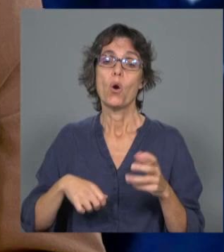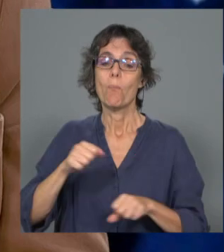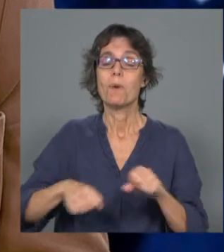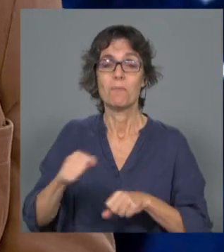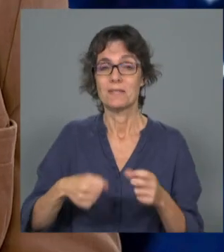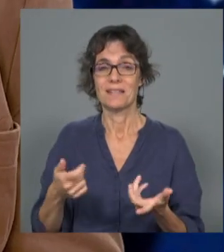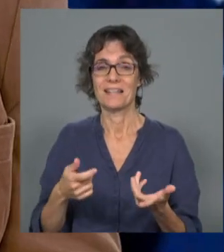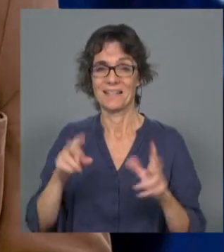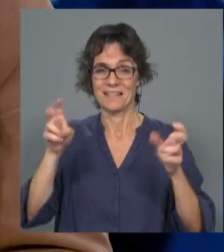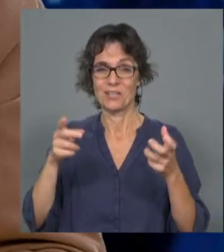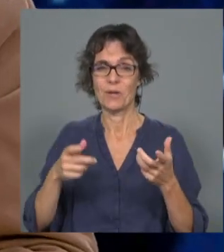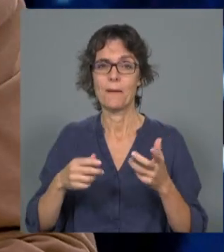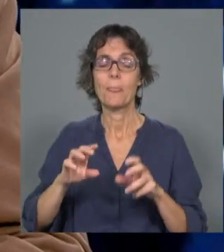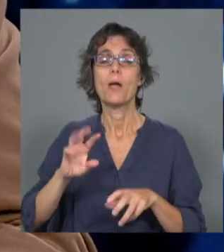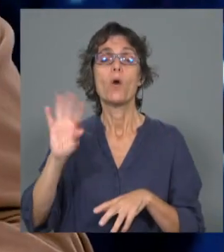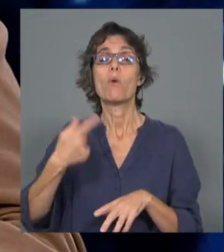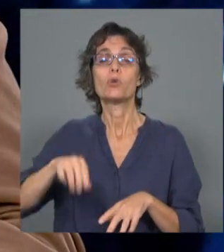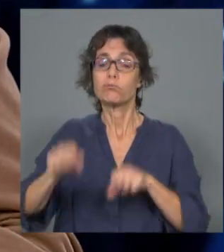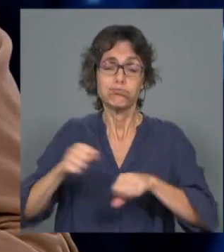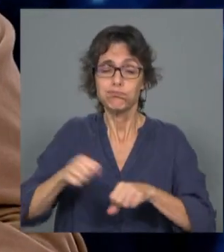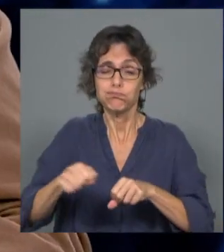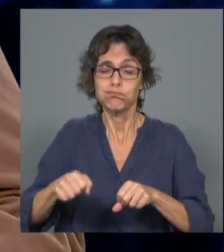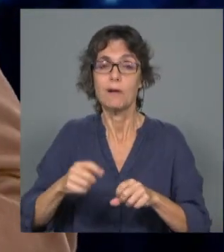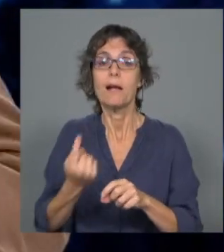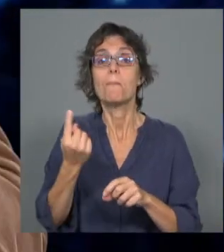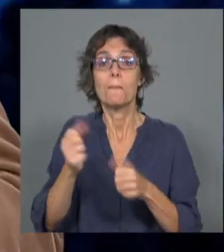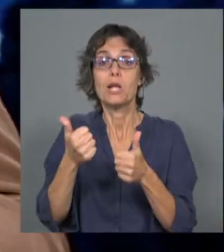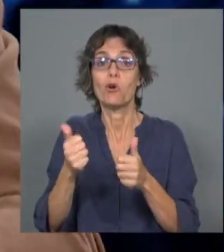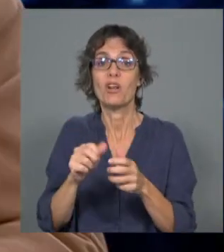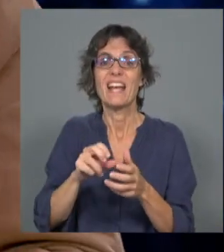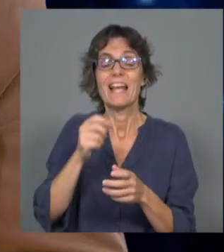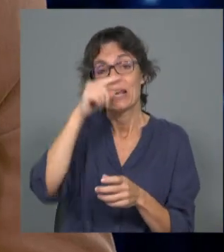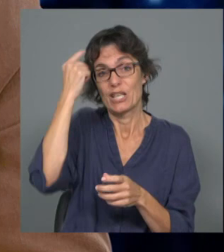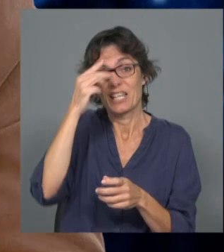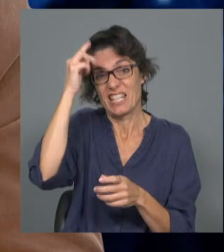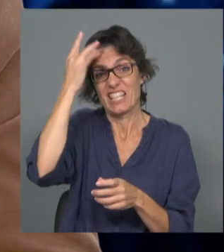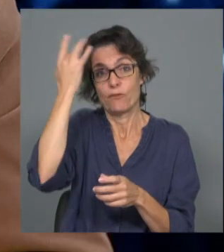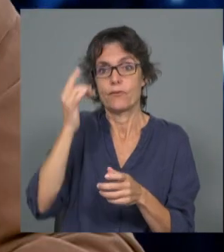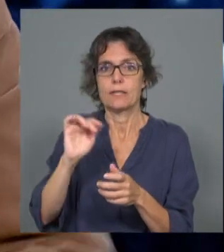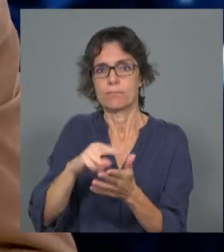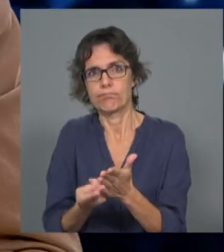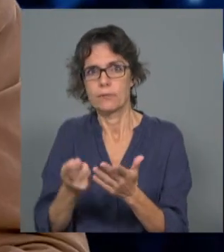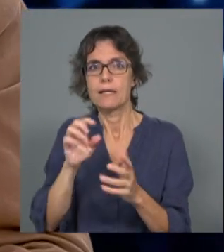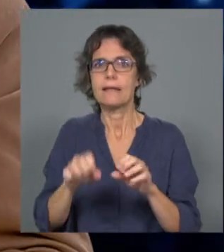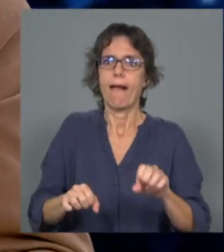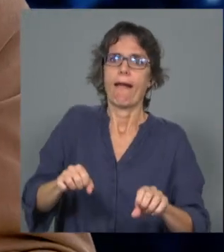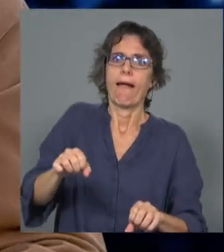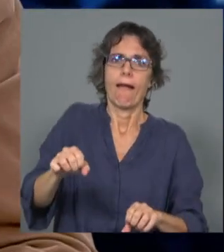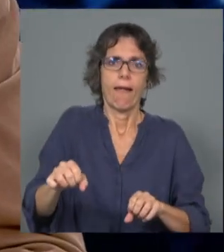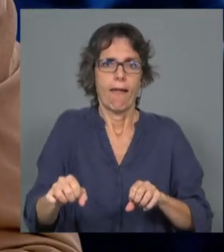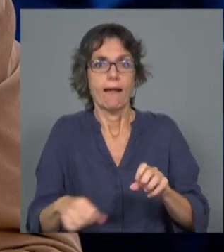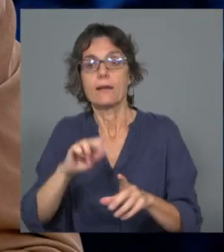muito devagar, a bicicleta está sempre quase a cair, as rodas vão para o lado, é muito difícil andar devagar de bicicleta.